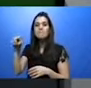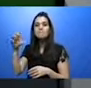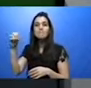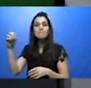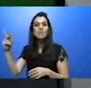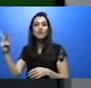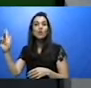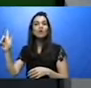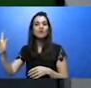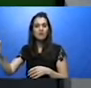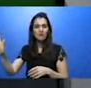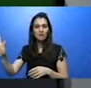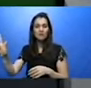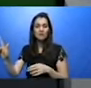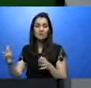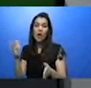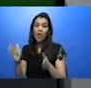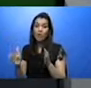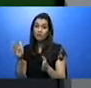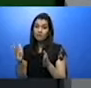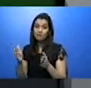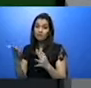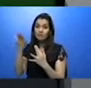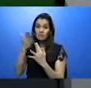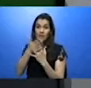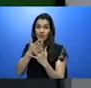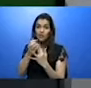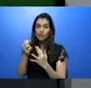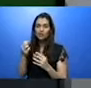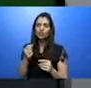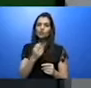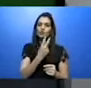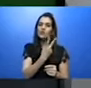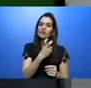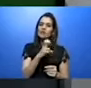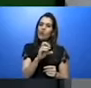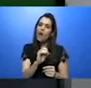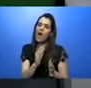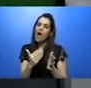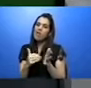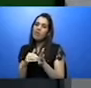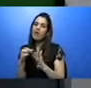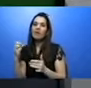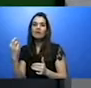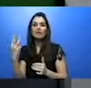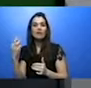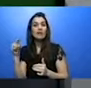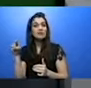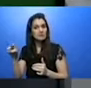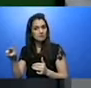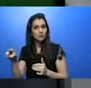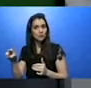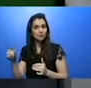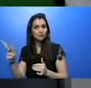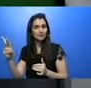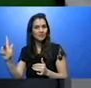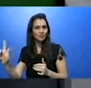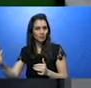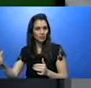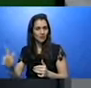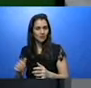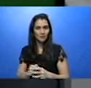entre 250 quilos e 3.000 quilogramas, certo? Então, tipo A de